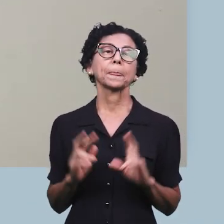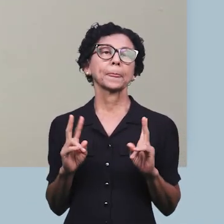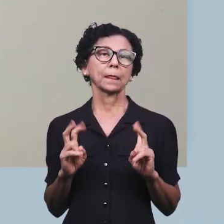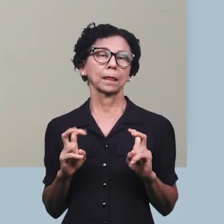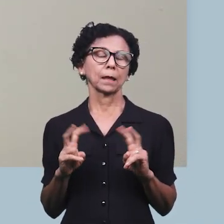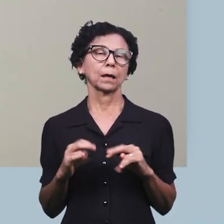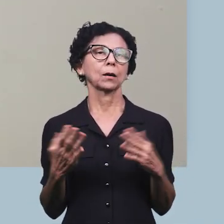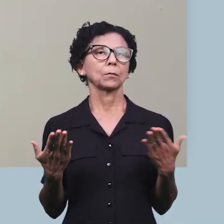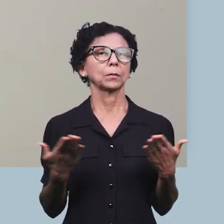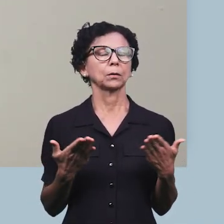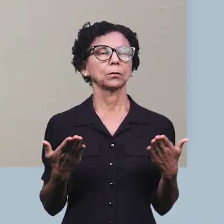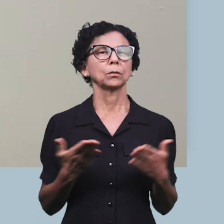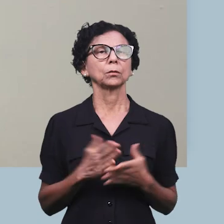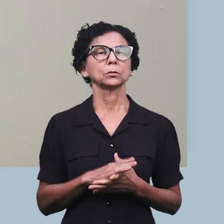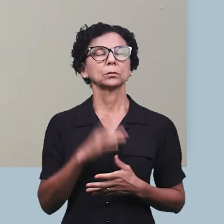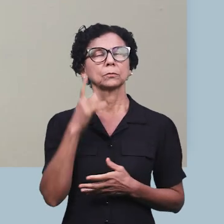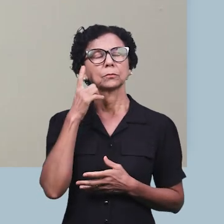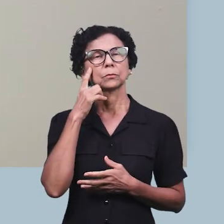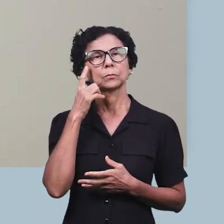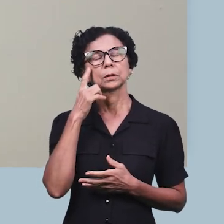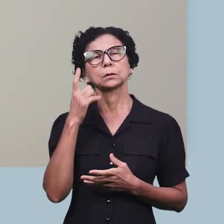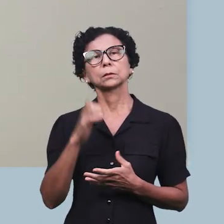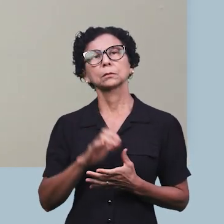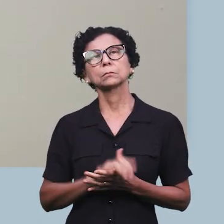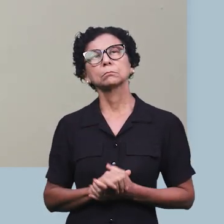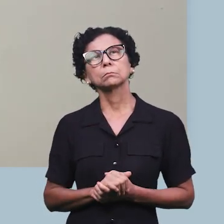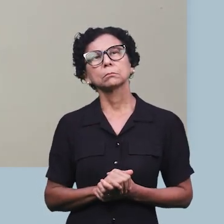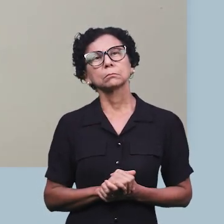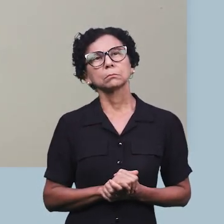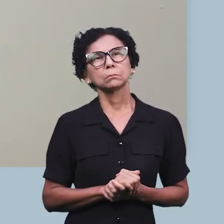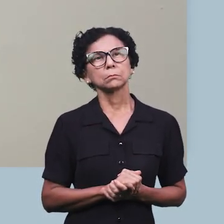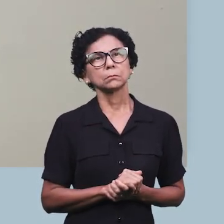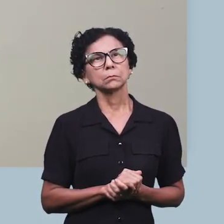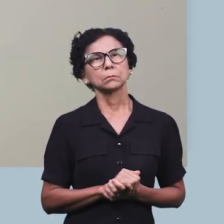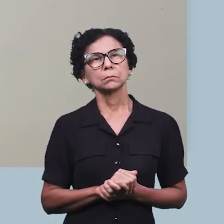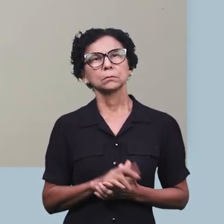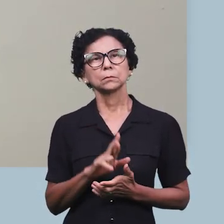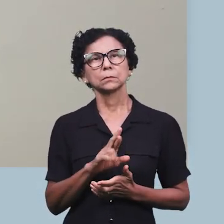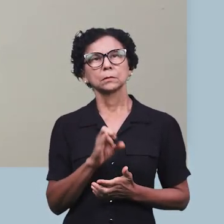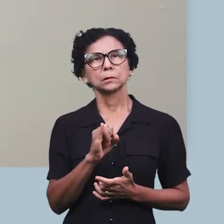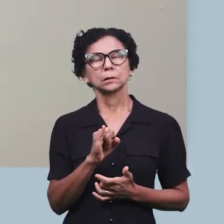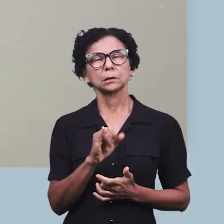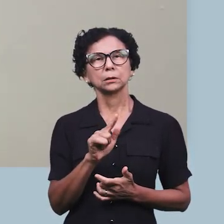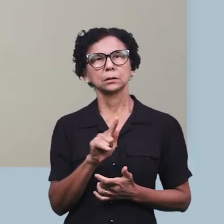nosso tema hoje vai abordar um nome que nós chamamos de